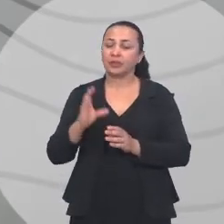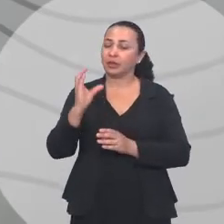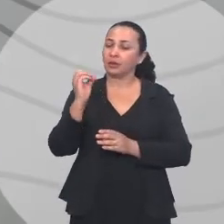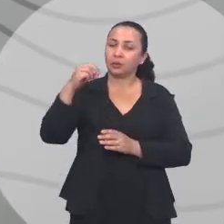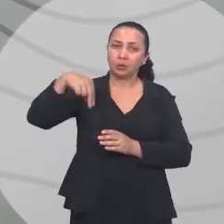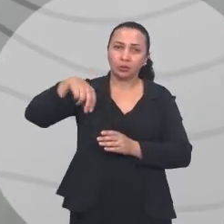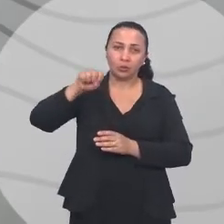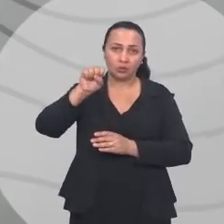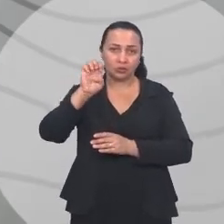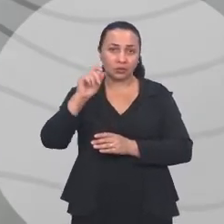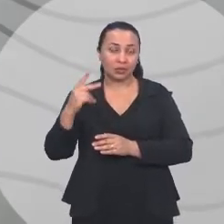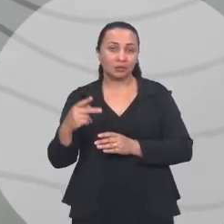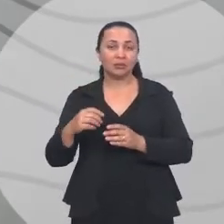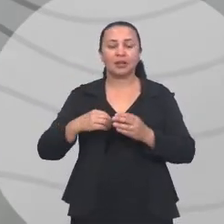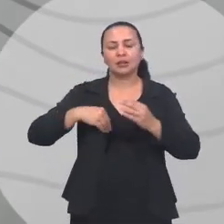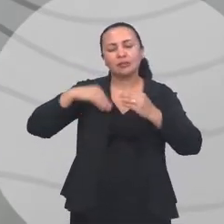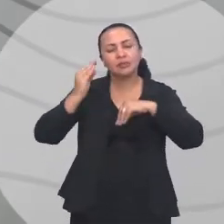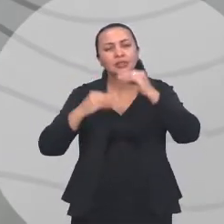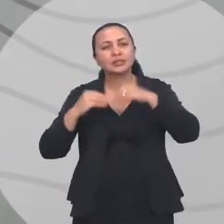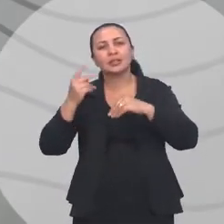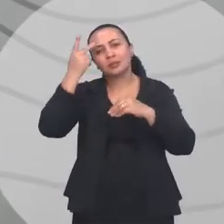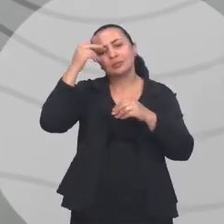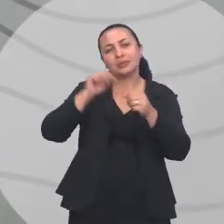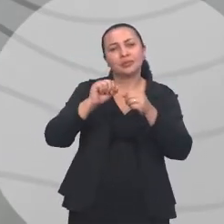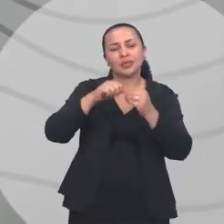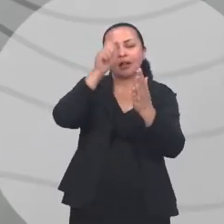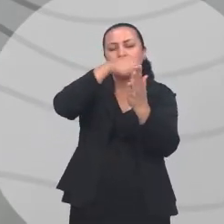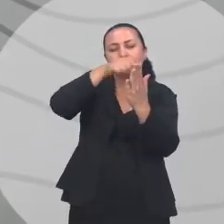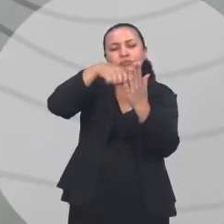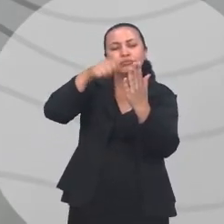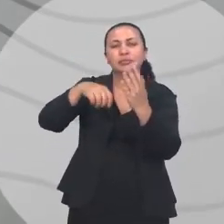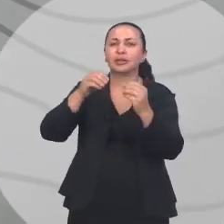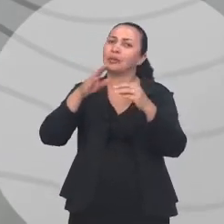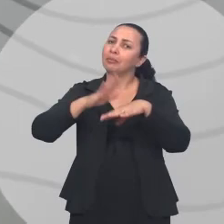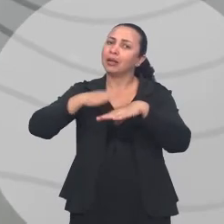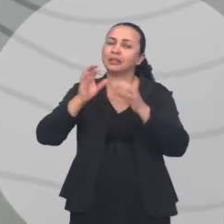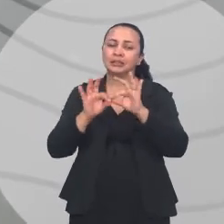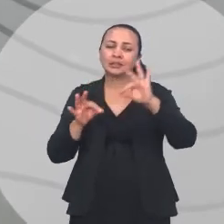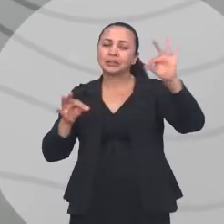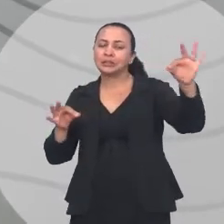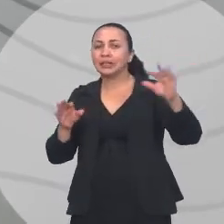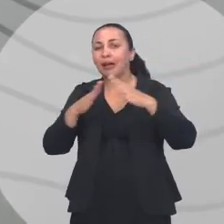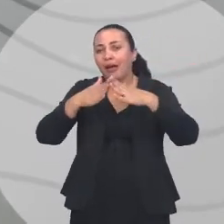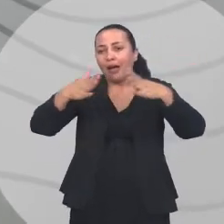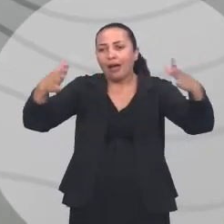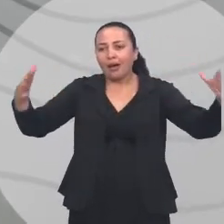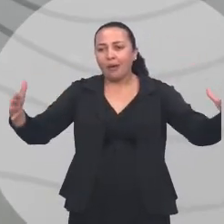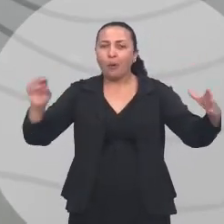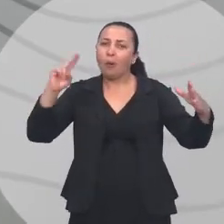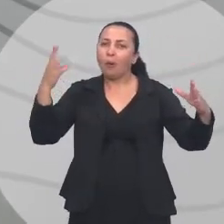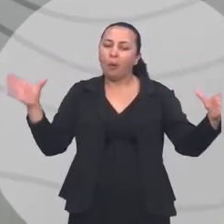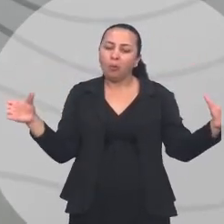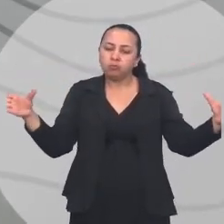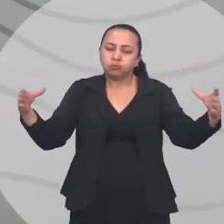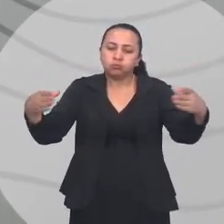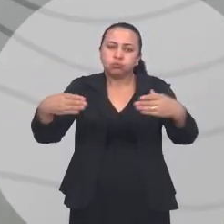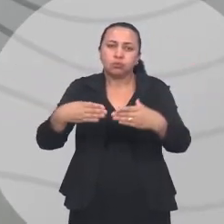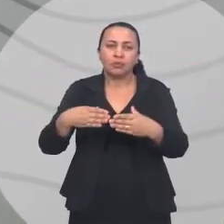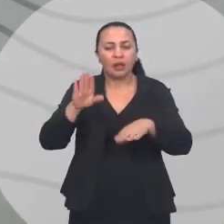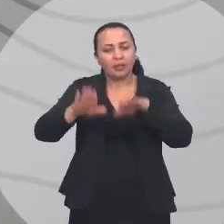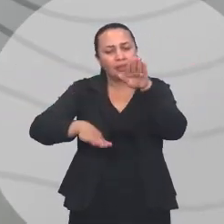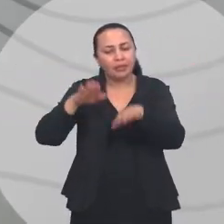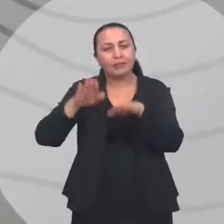para fazer um calendário mais extenso ou mais condensado né dependendo do número de